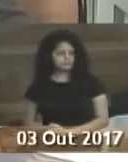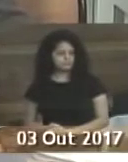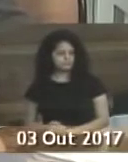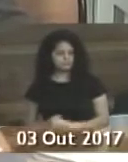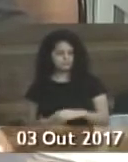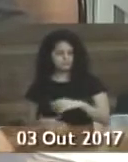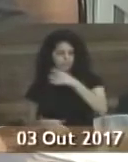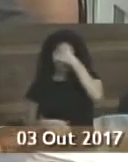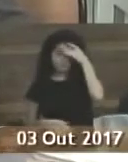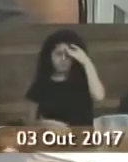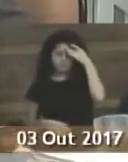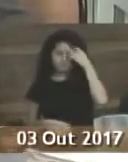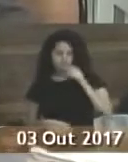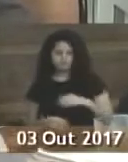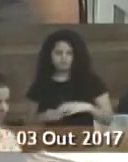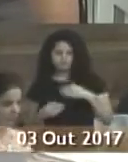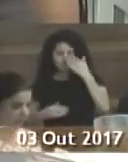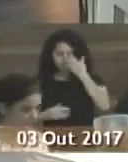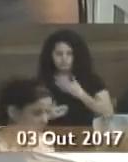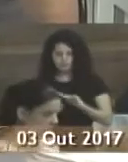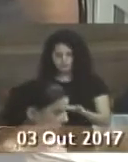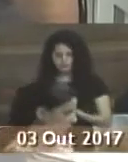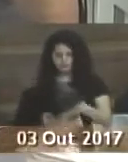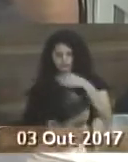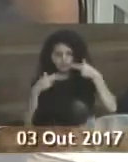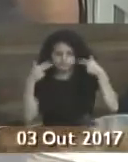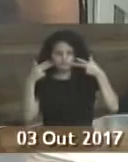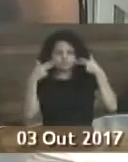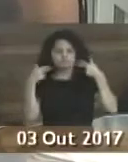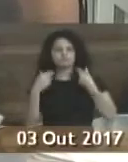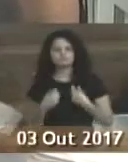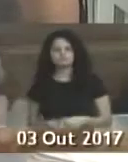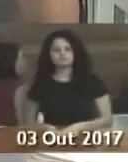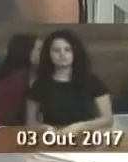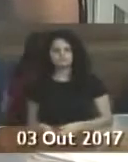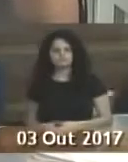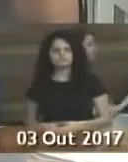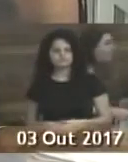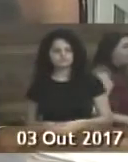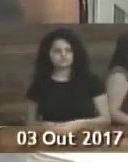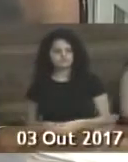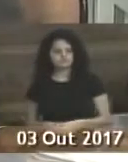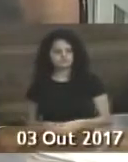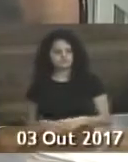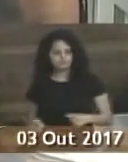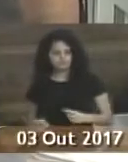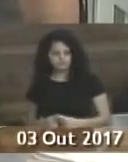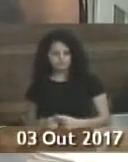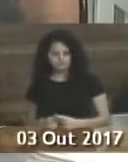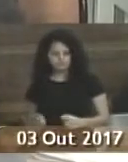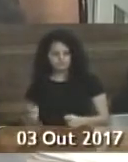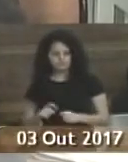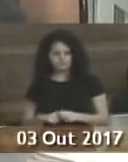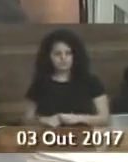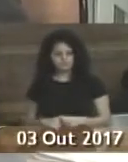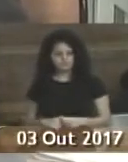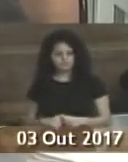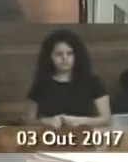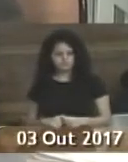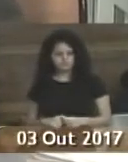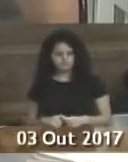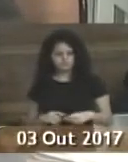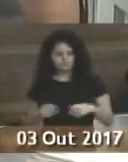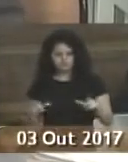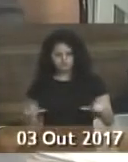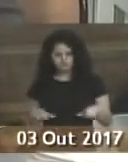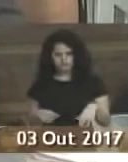que ele ia se apresentar no Teatro Municipal, ou seja, ele ia usar um espaço público para xingar os evangélicos, para xingar toda